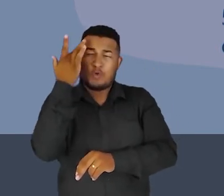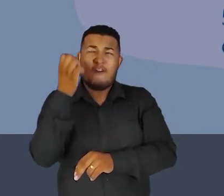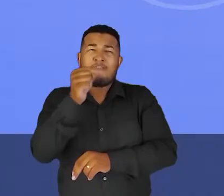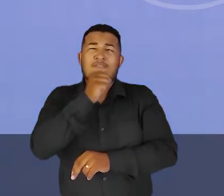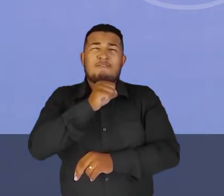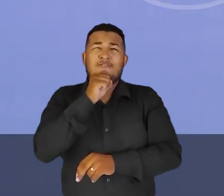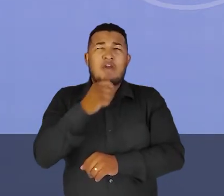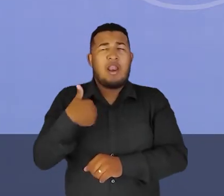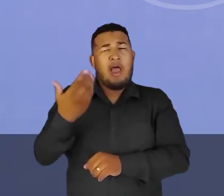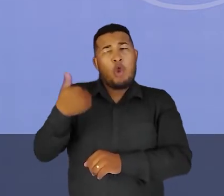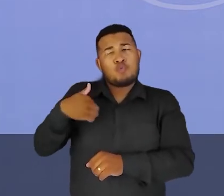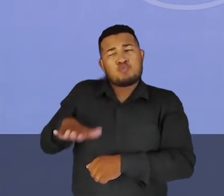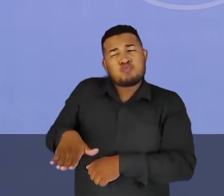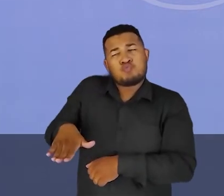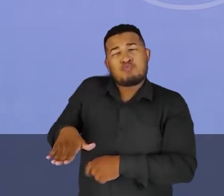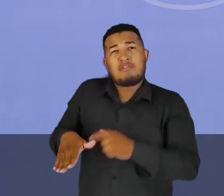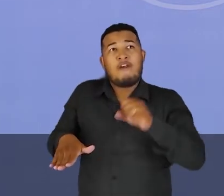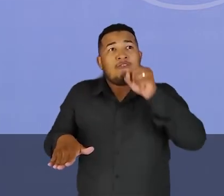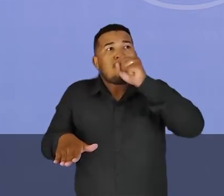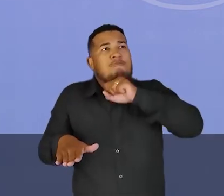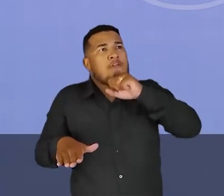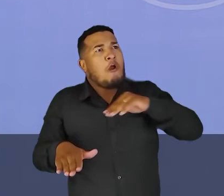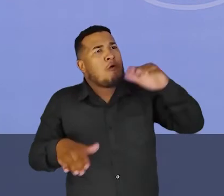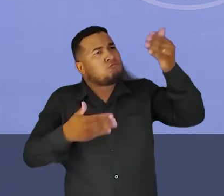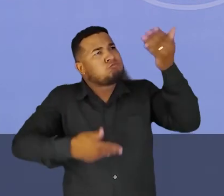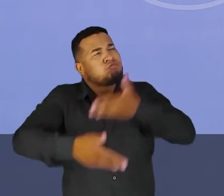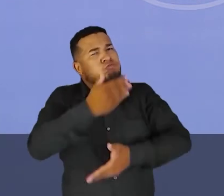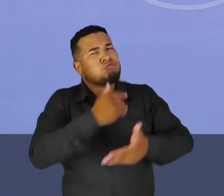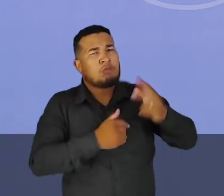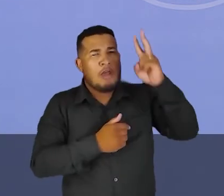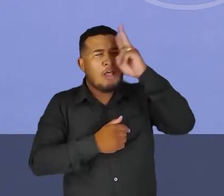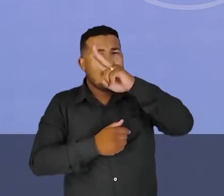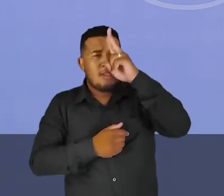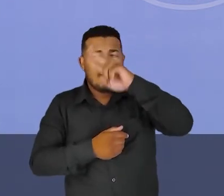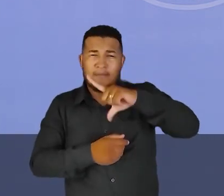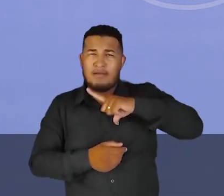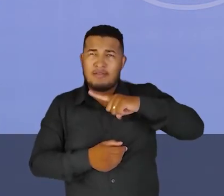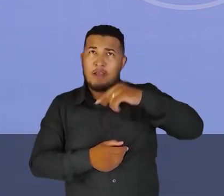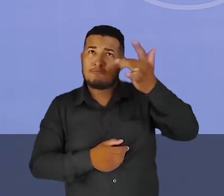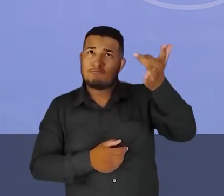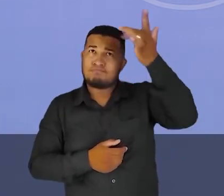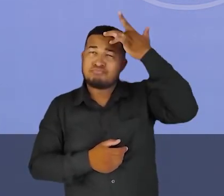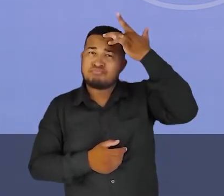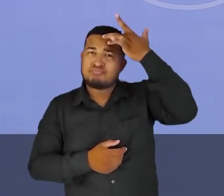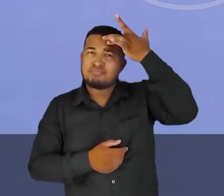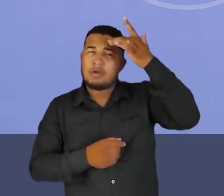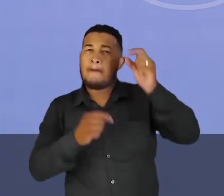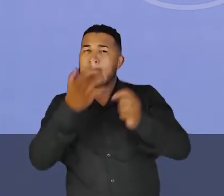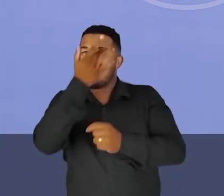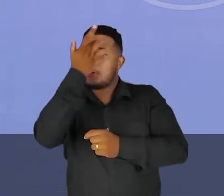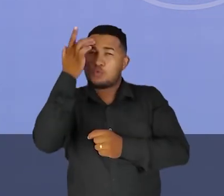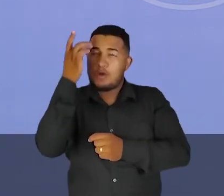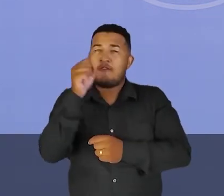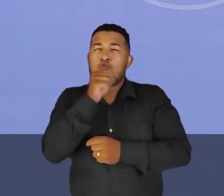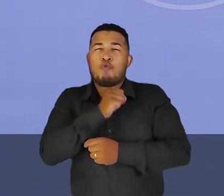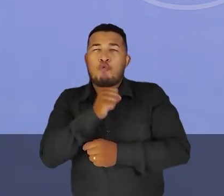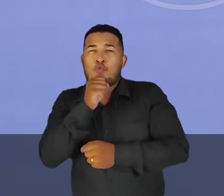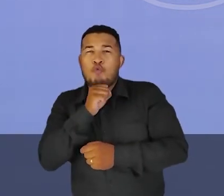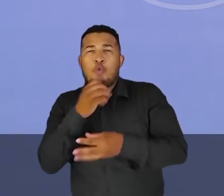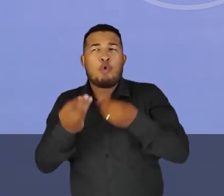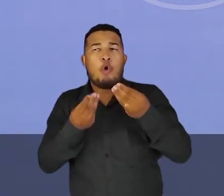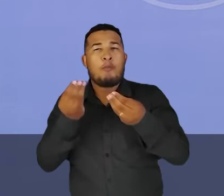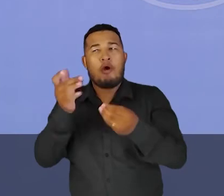era criança? Você tem alguma lembrança de quando você era criança, de uma pessoa idosa, como essa pessoa